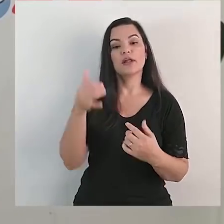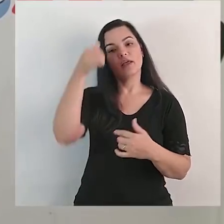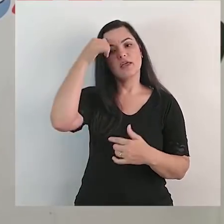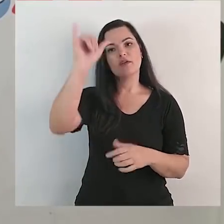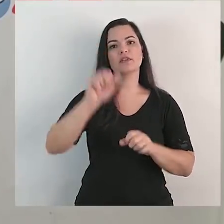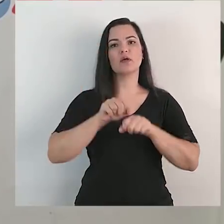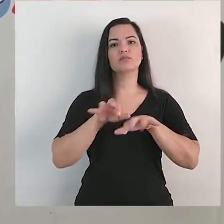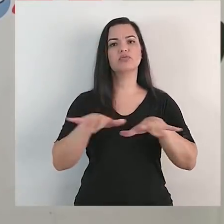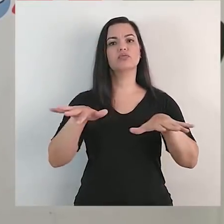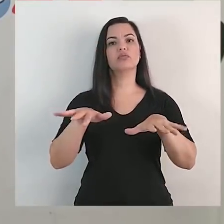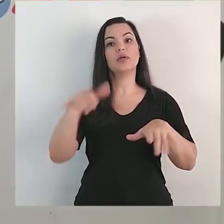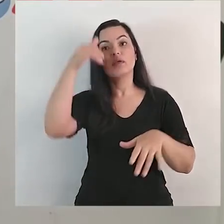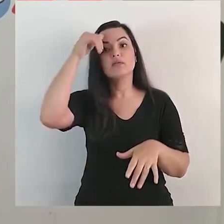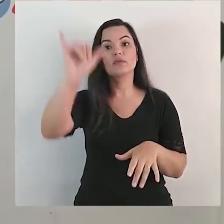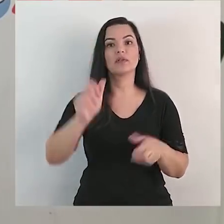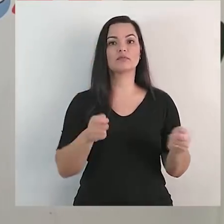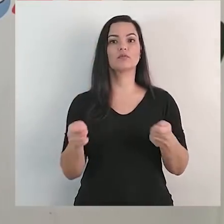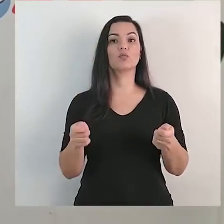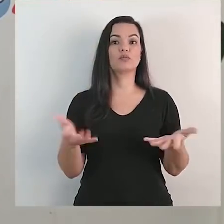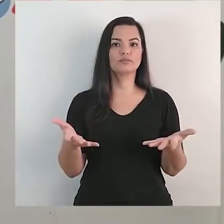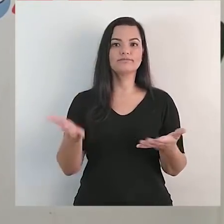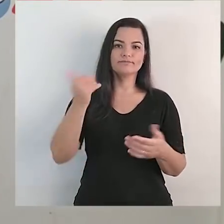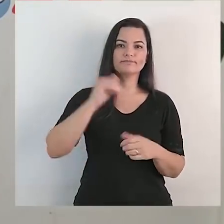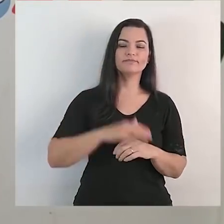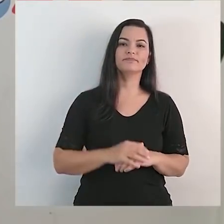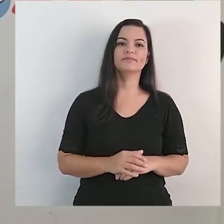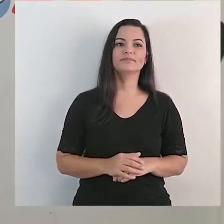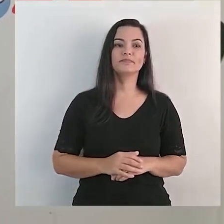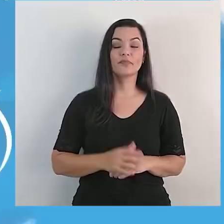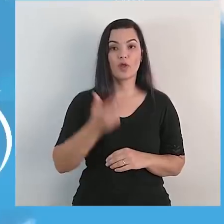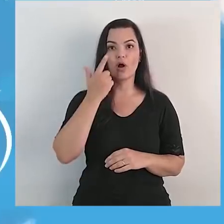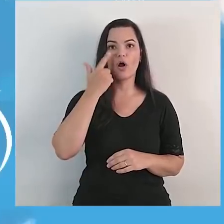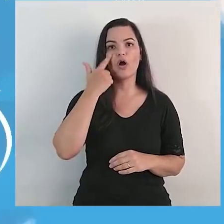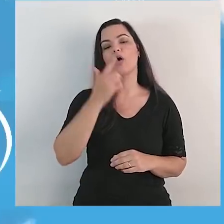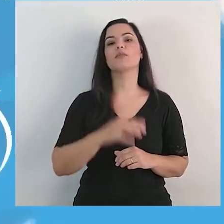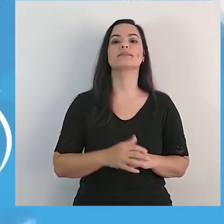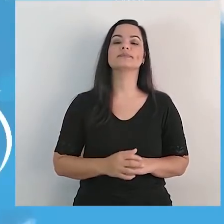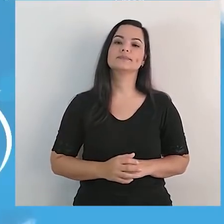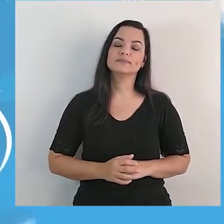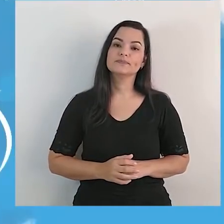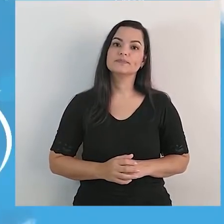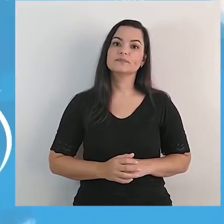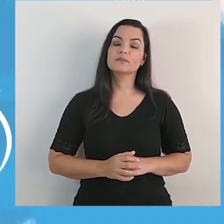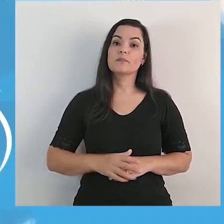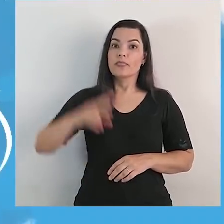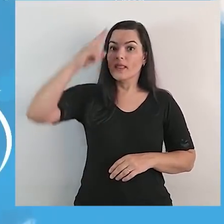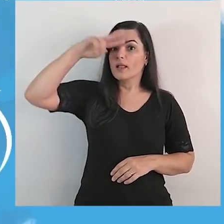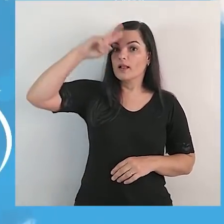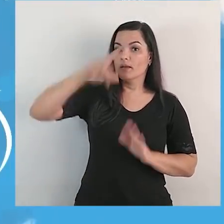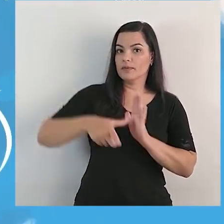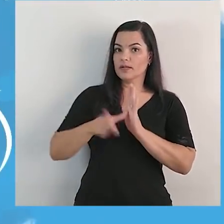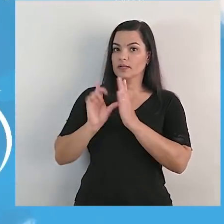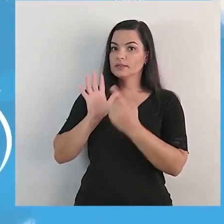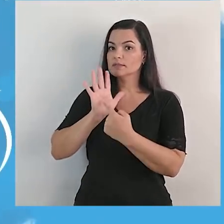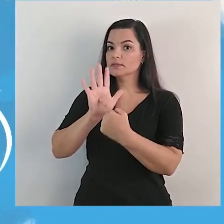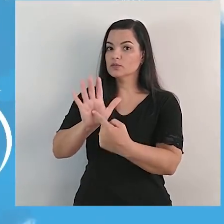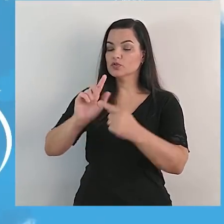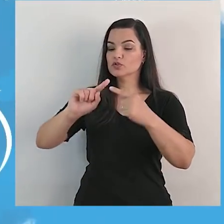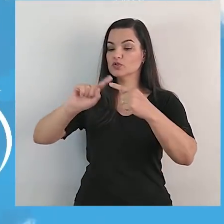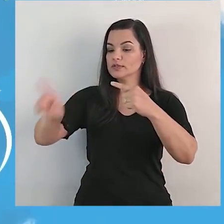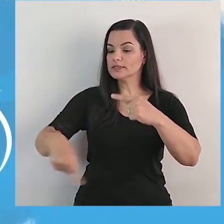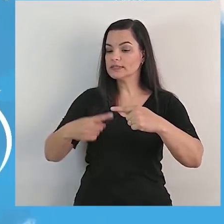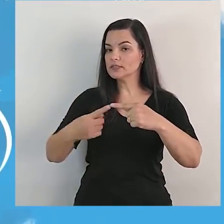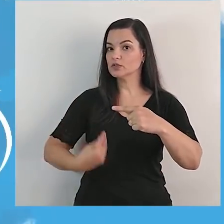a multiplicação dessa doença. Acompanhem comigo. Então vamos lá, turma. Lembra que eu te mostrei